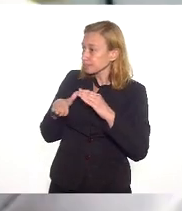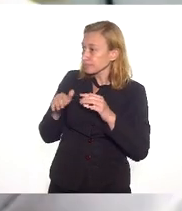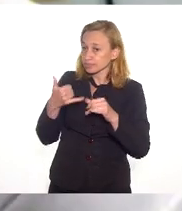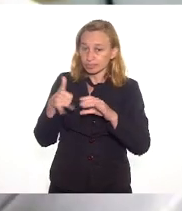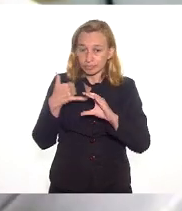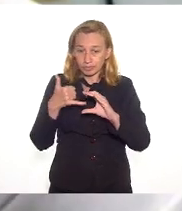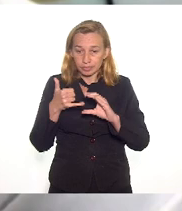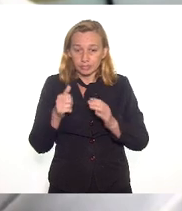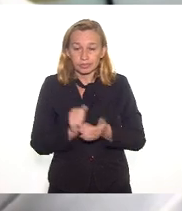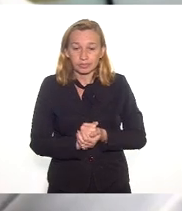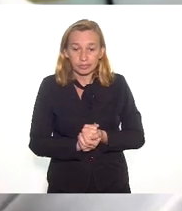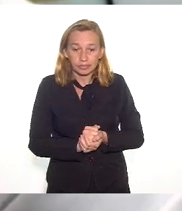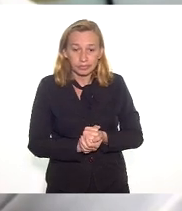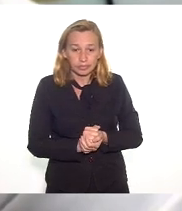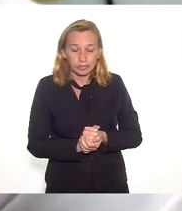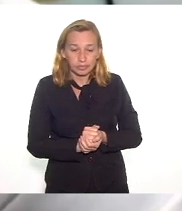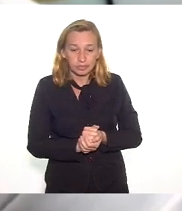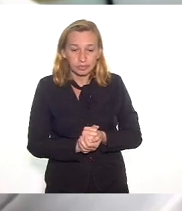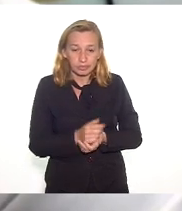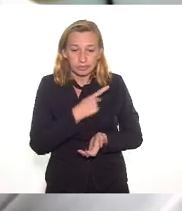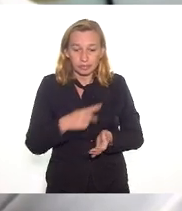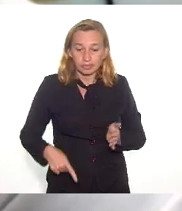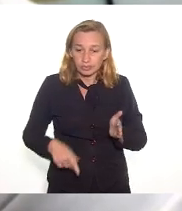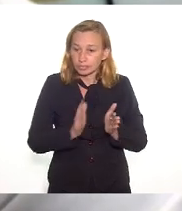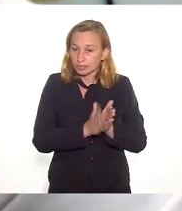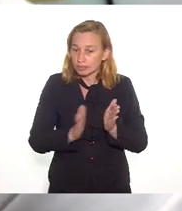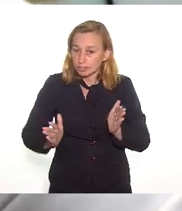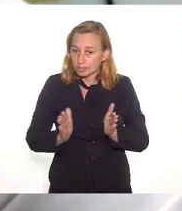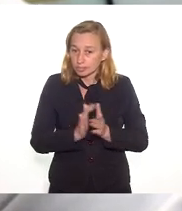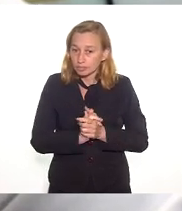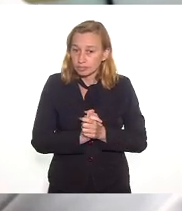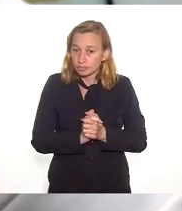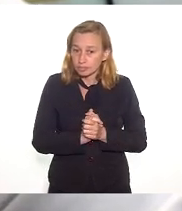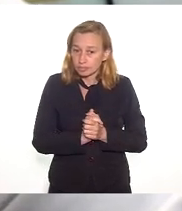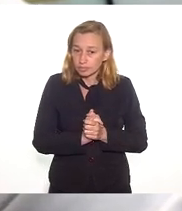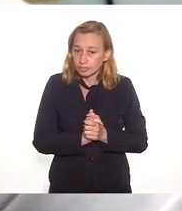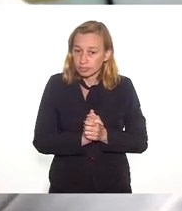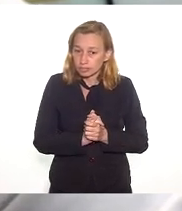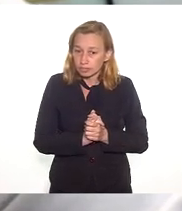Presidente. Eu vou mandar aqui ordem. Agora. Vossa Excelência permite, presidente, pela ordem?